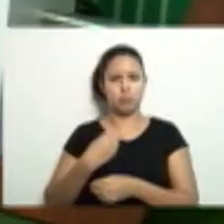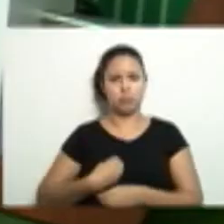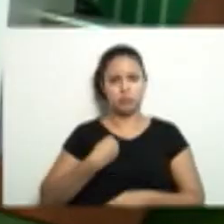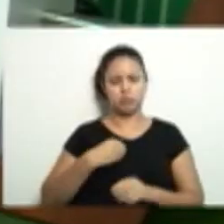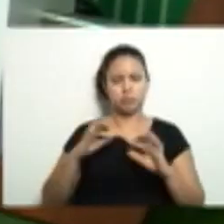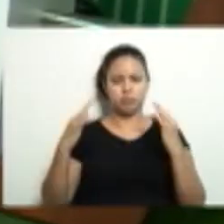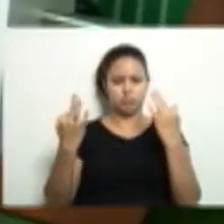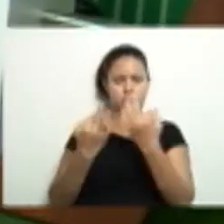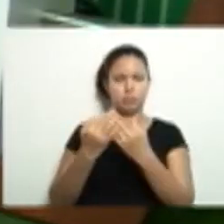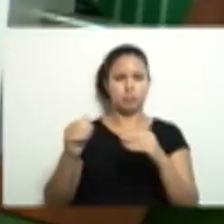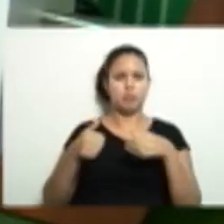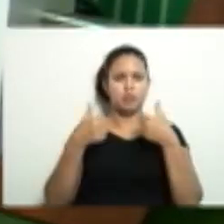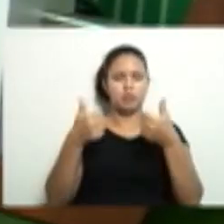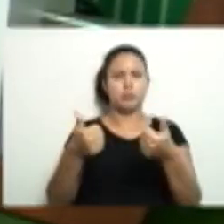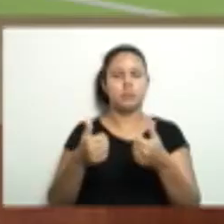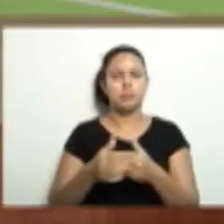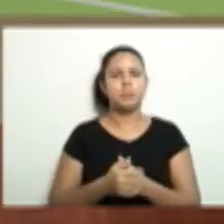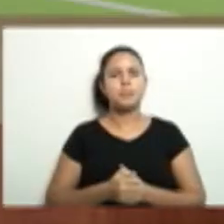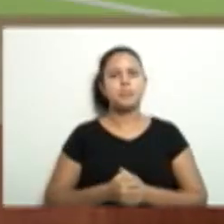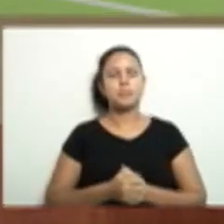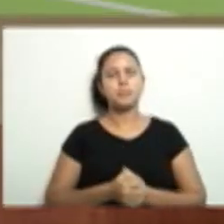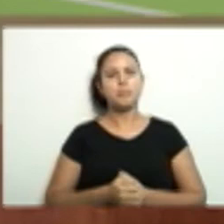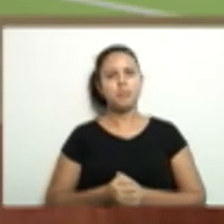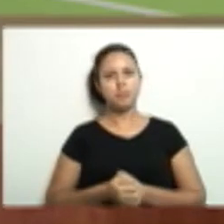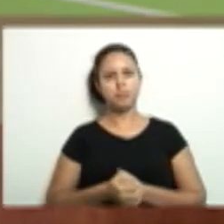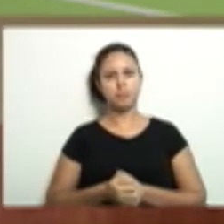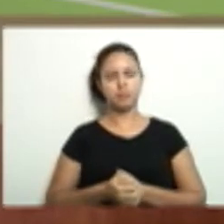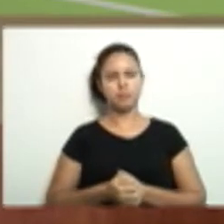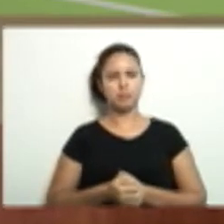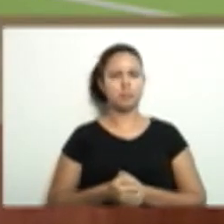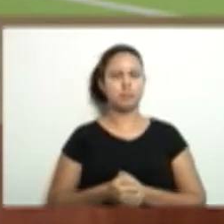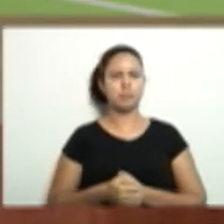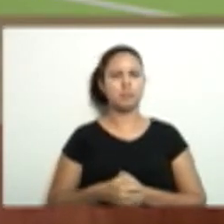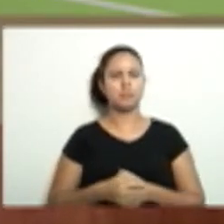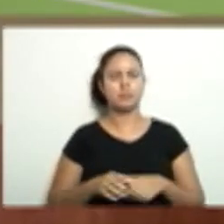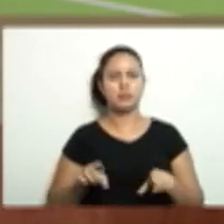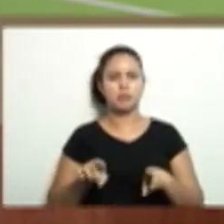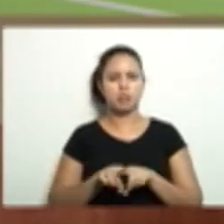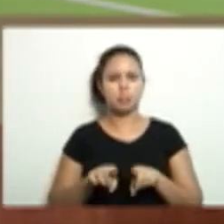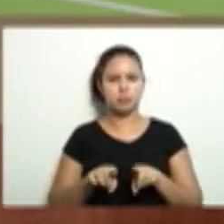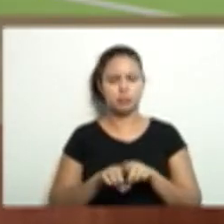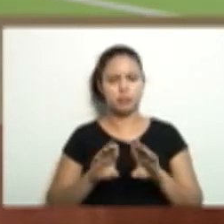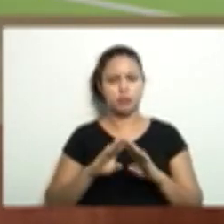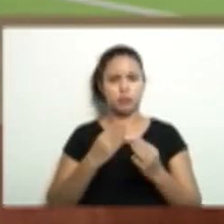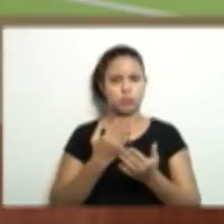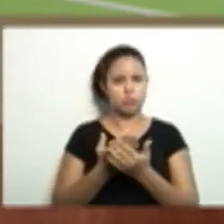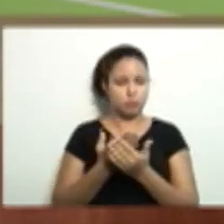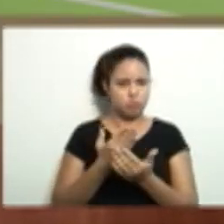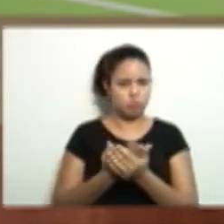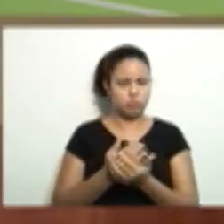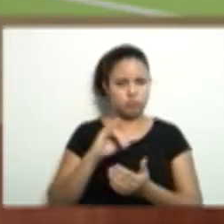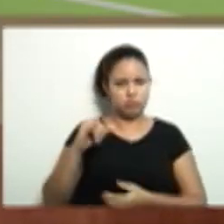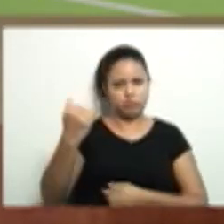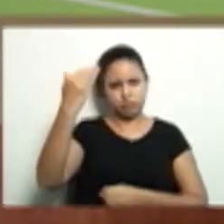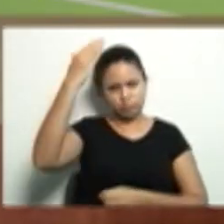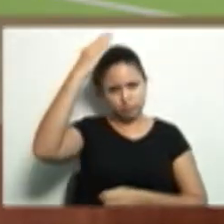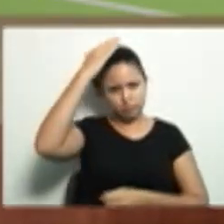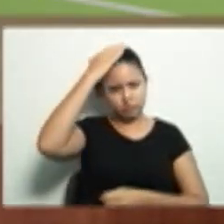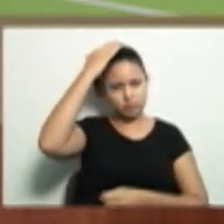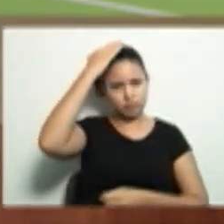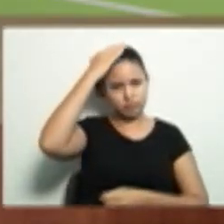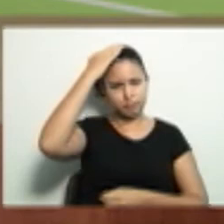professor? Bem, da escola Coronel Jorge Teixeira de Paraná, a aluna Nathalie respondeu: combater a desigualdade existente na